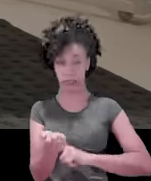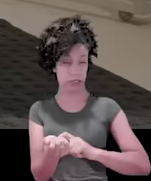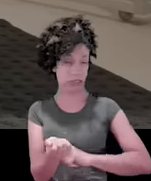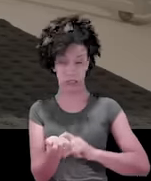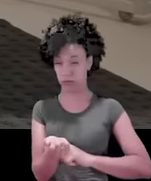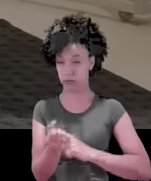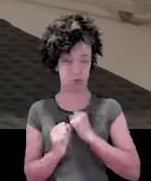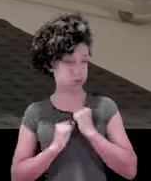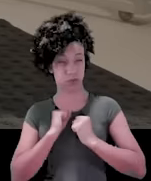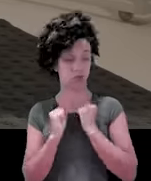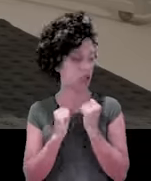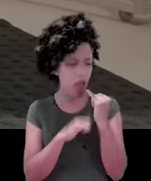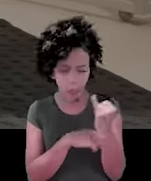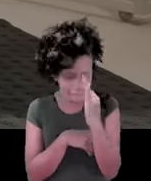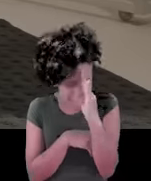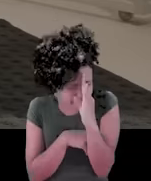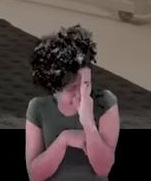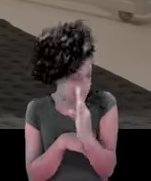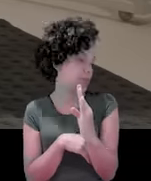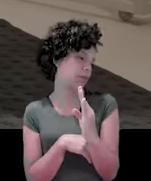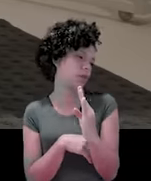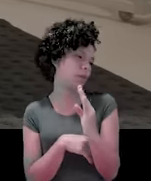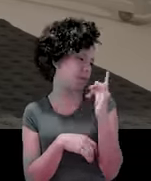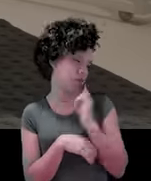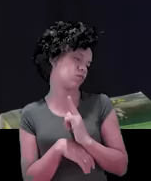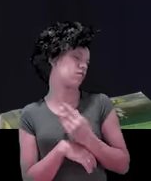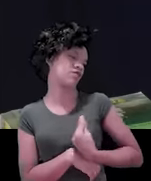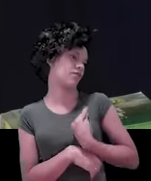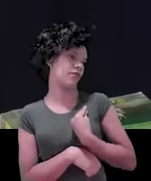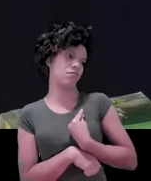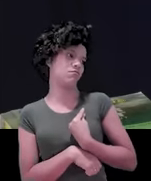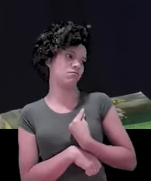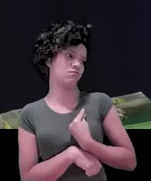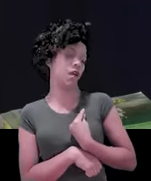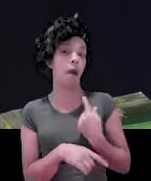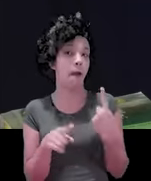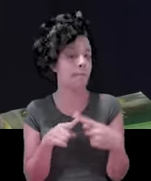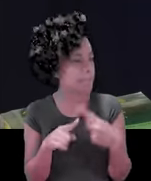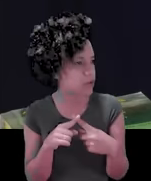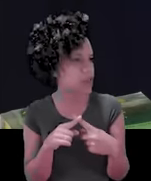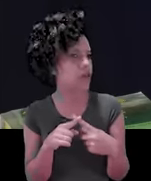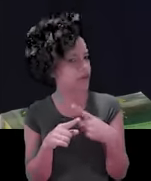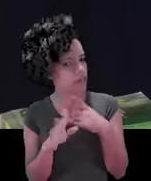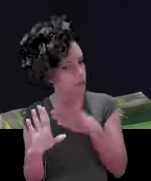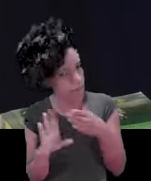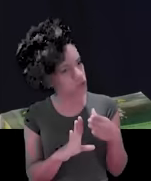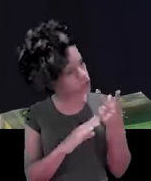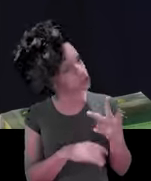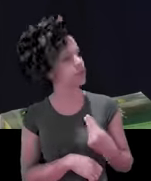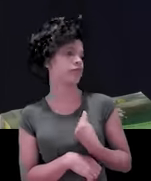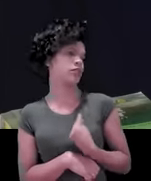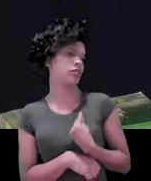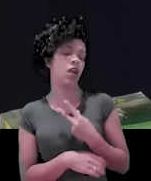seja ele qual for ela é fundamental cara pra você sobreviver na vida você sobreviver na vida porque vai existe esse momento na